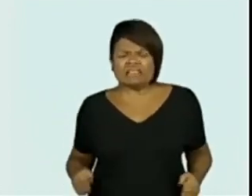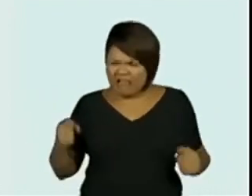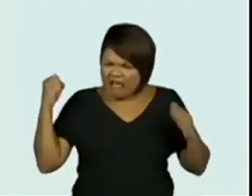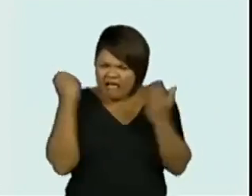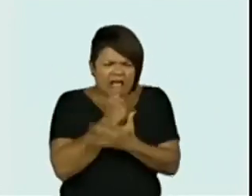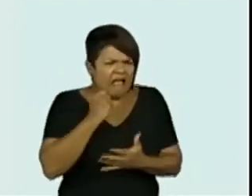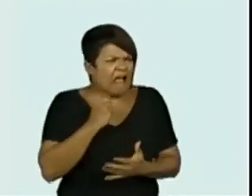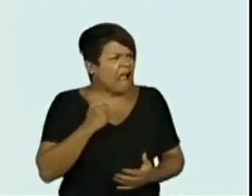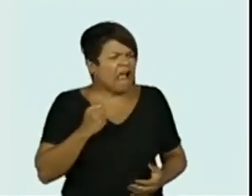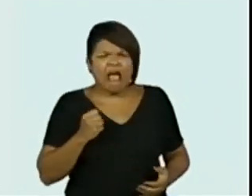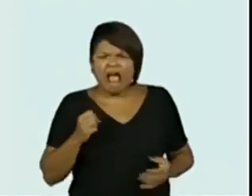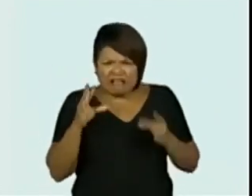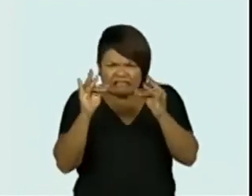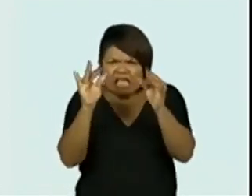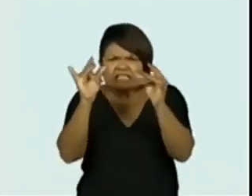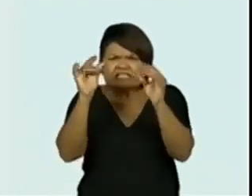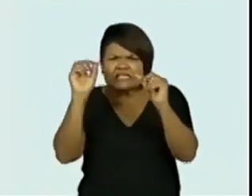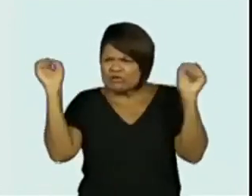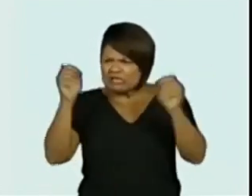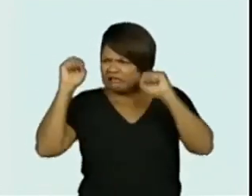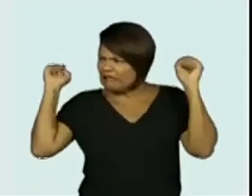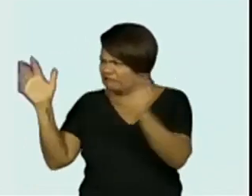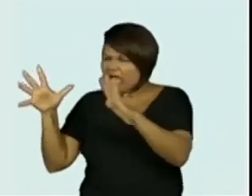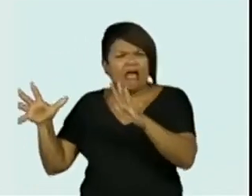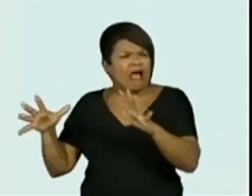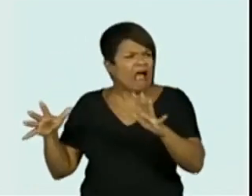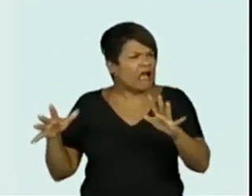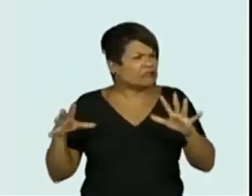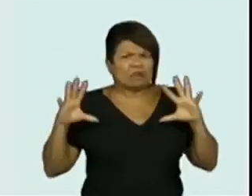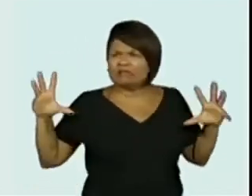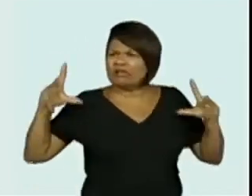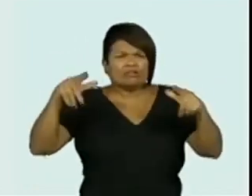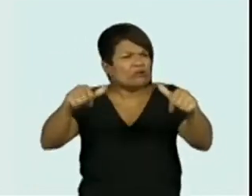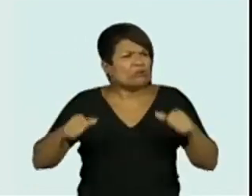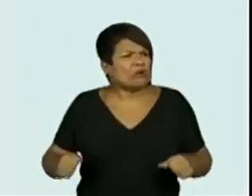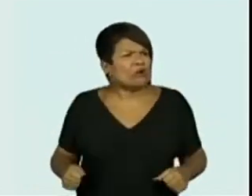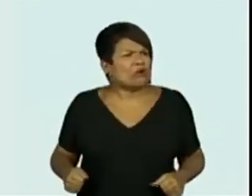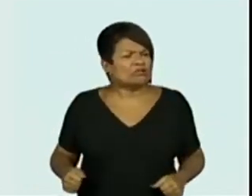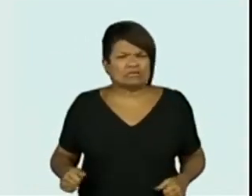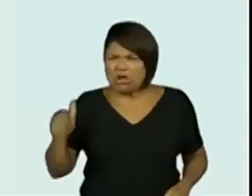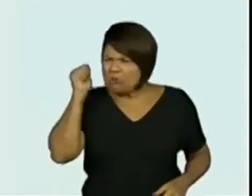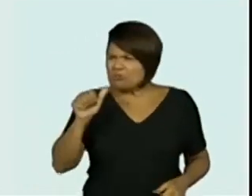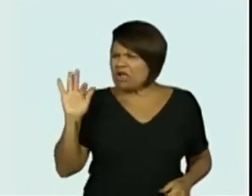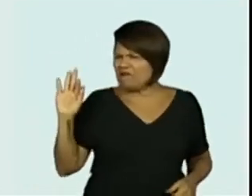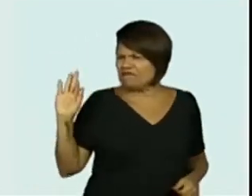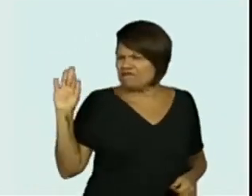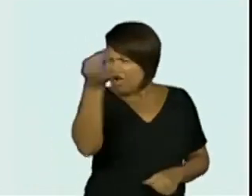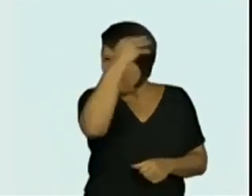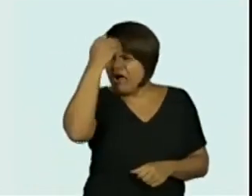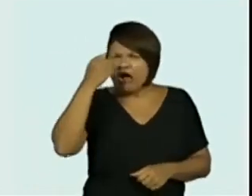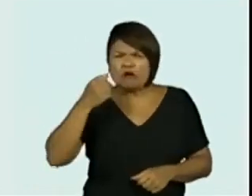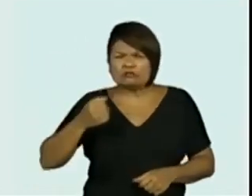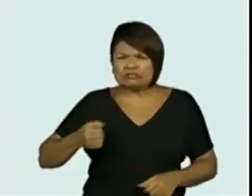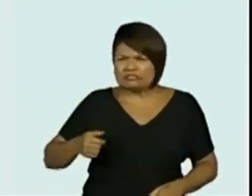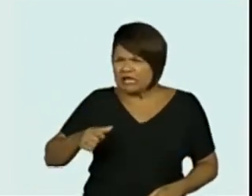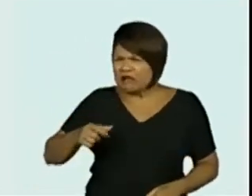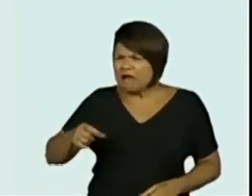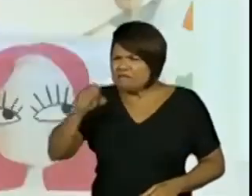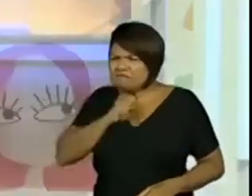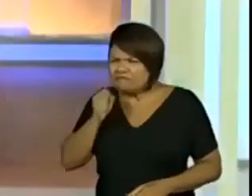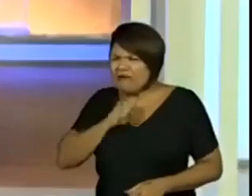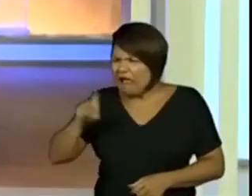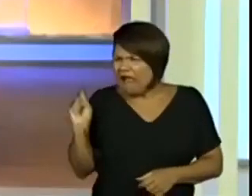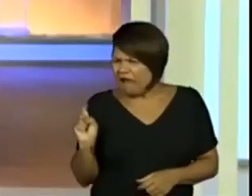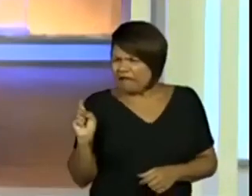traiu, vendeu o tecido encantado para todo esse bando de gente. Mulher falsa, sem caráter, velha